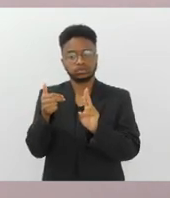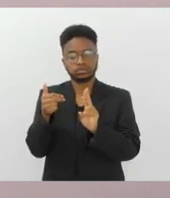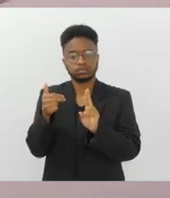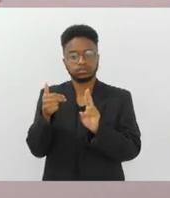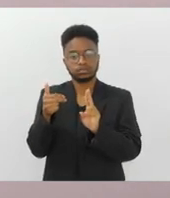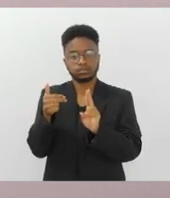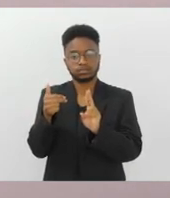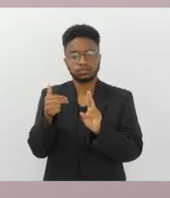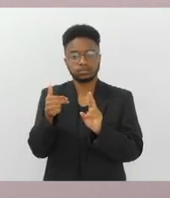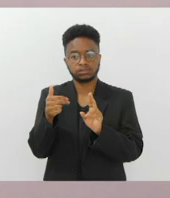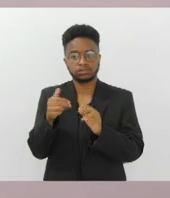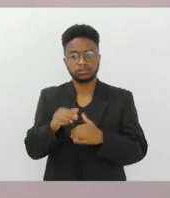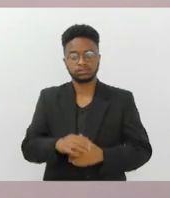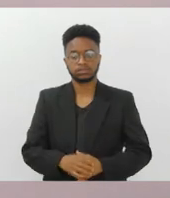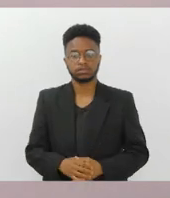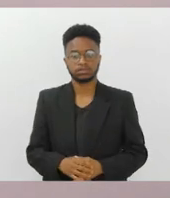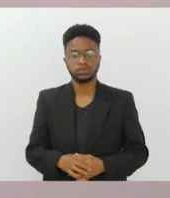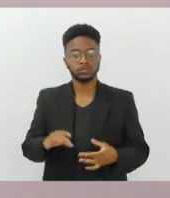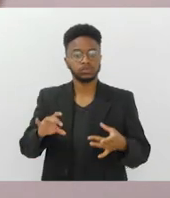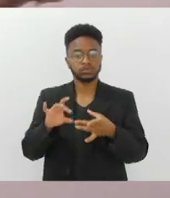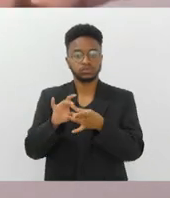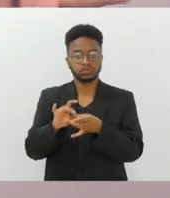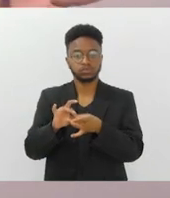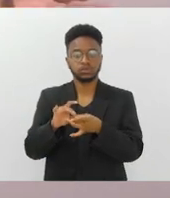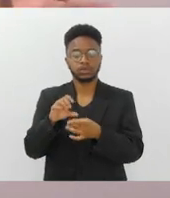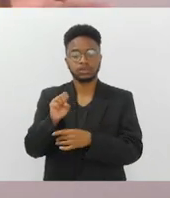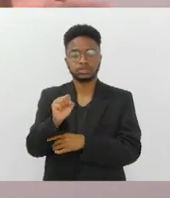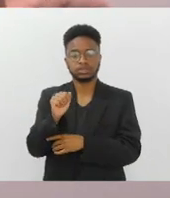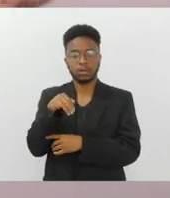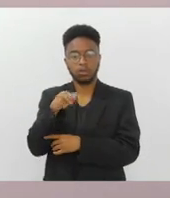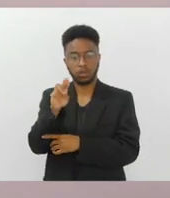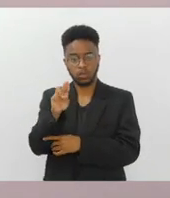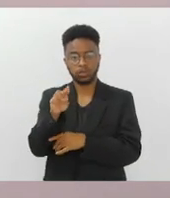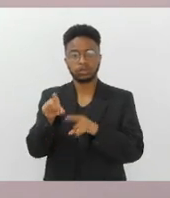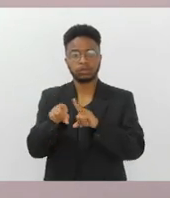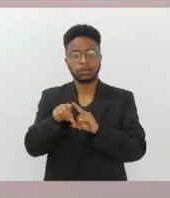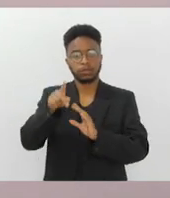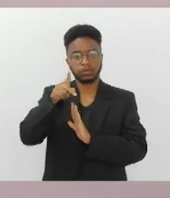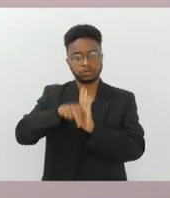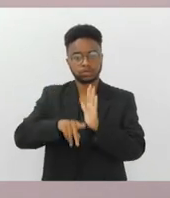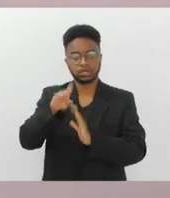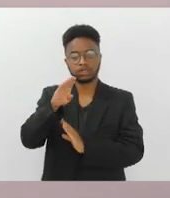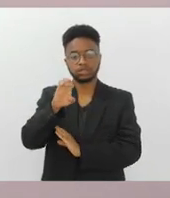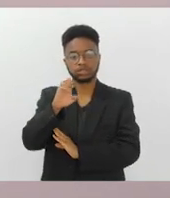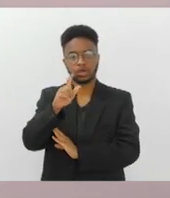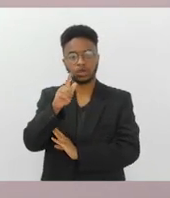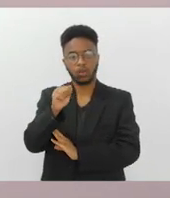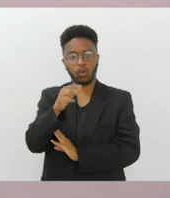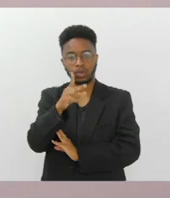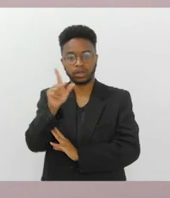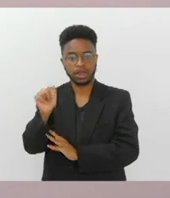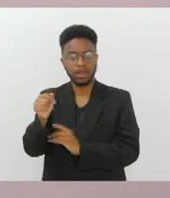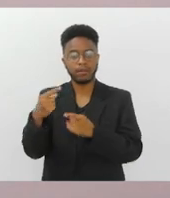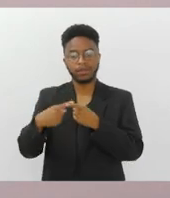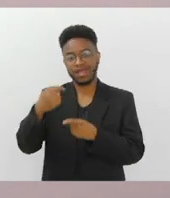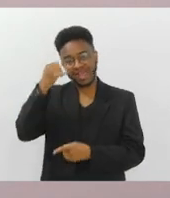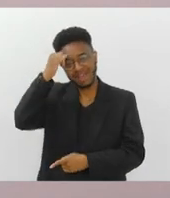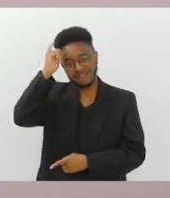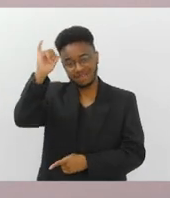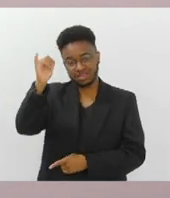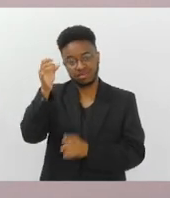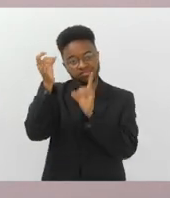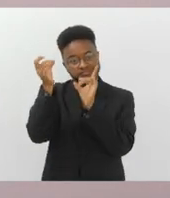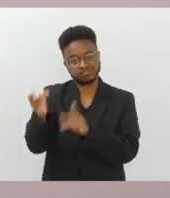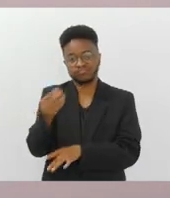do SAMU, uhum, né, e do projeto cegonha, uhum, justamente para ela não ser jogada, né, de